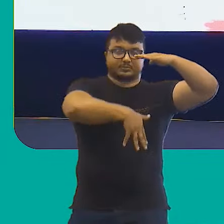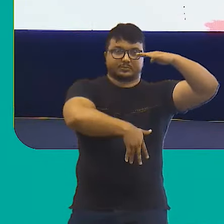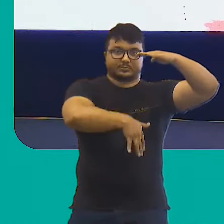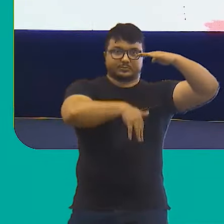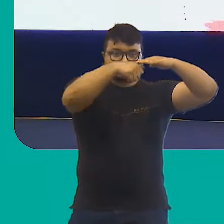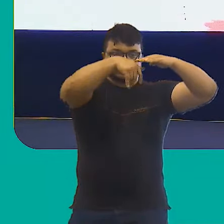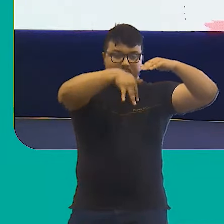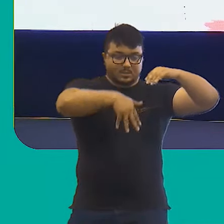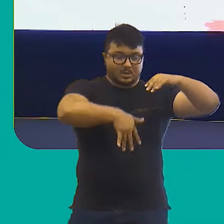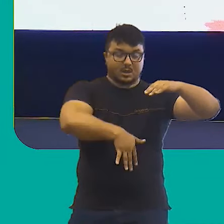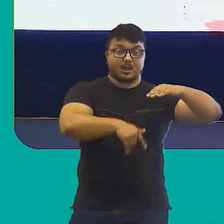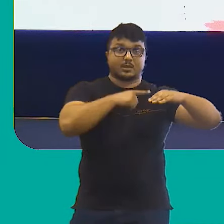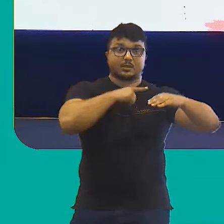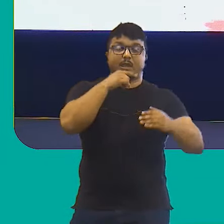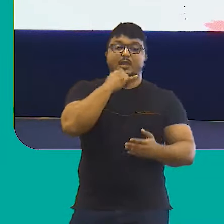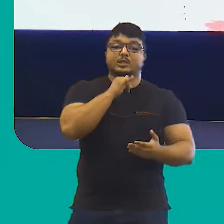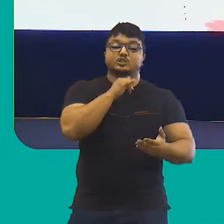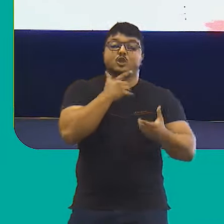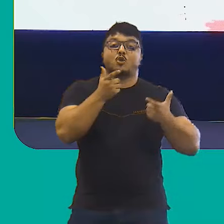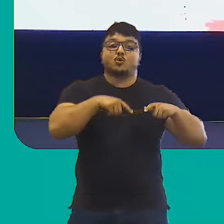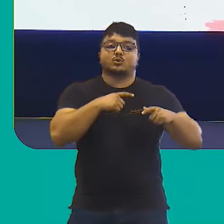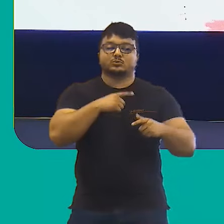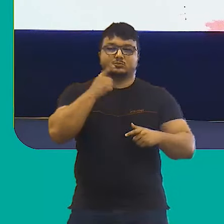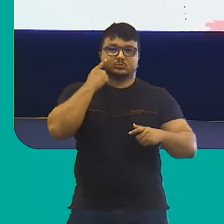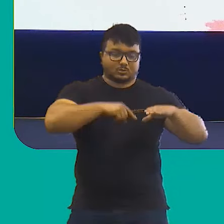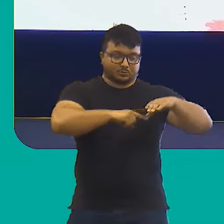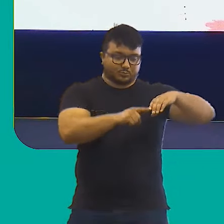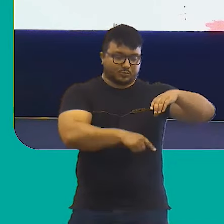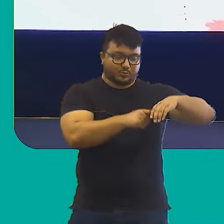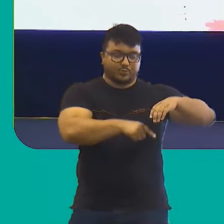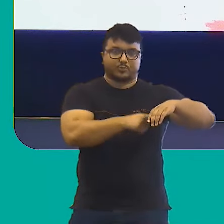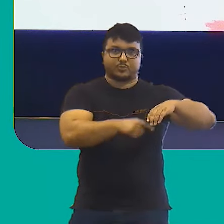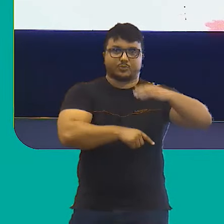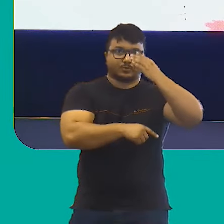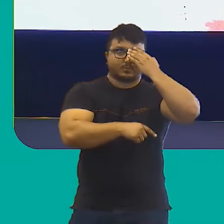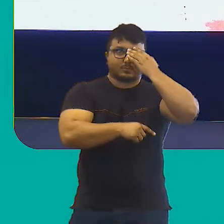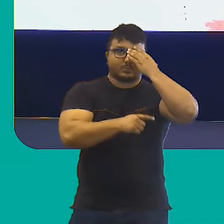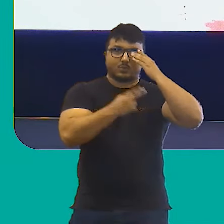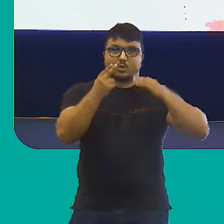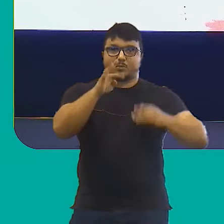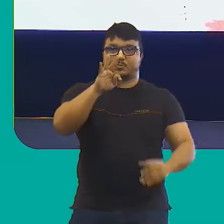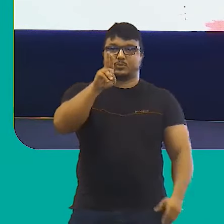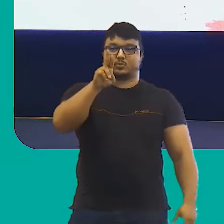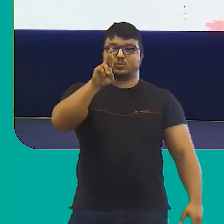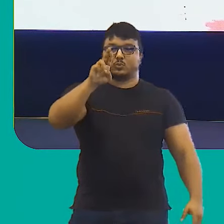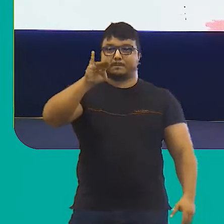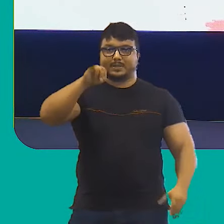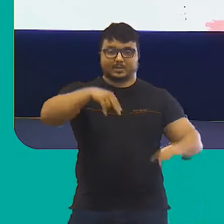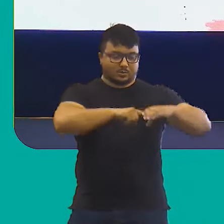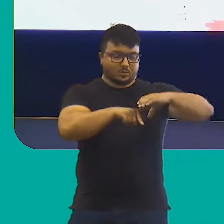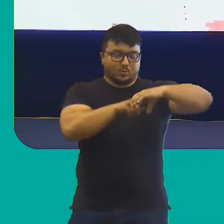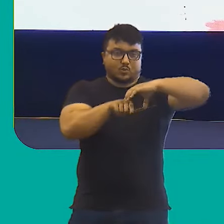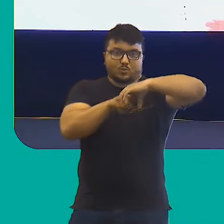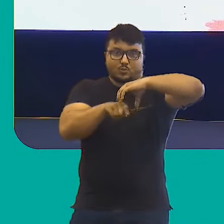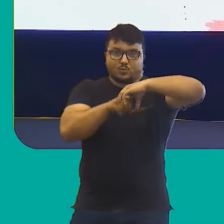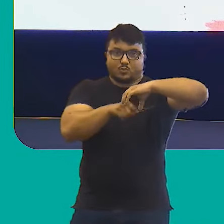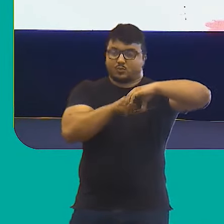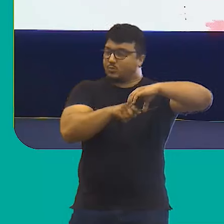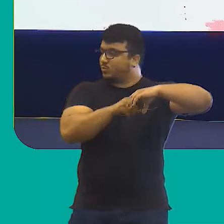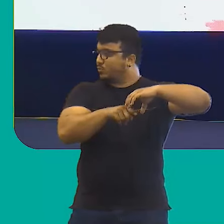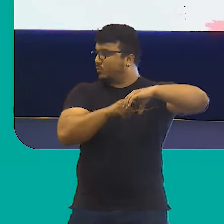E transfere essa energia para uma roda que vai girando, chamada de turbina. Então a água vai passando e a turbina